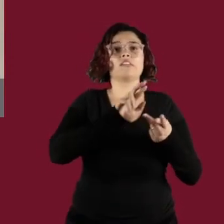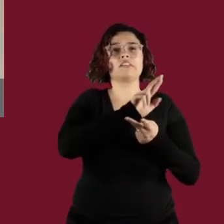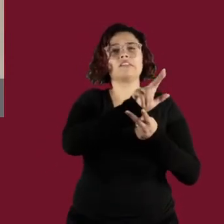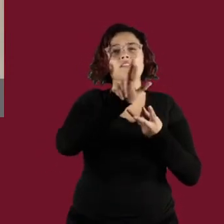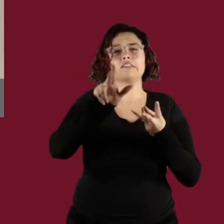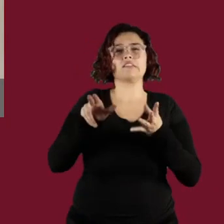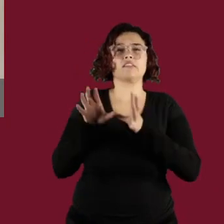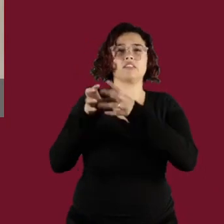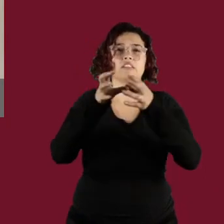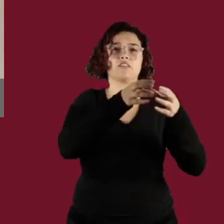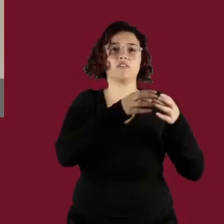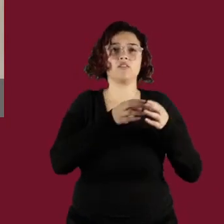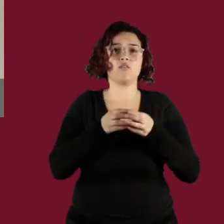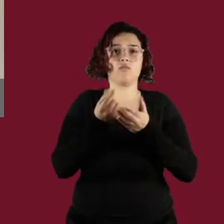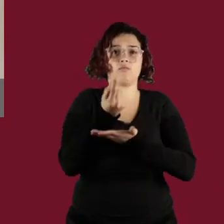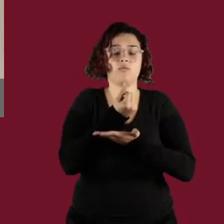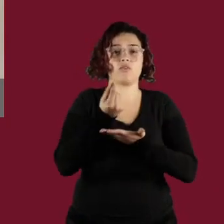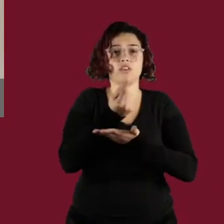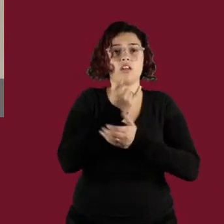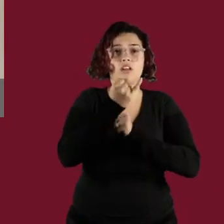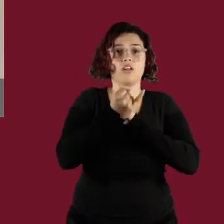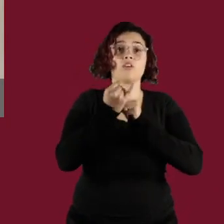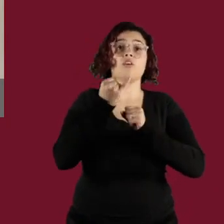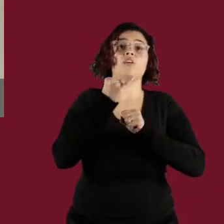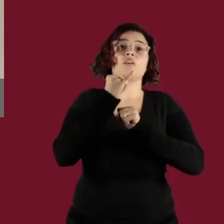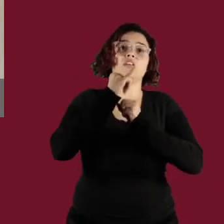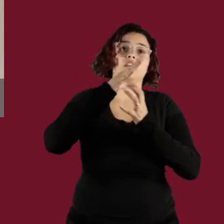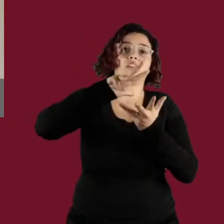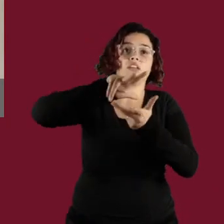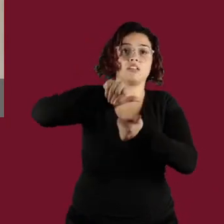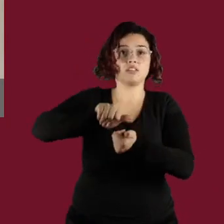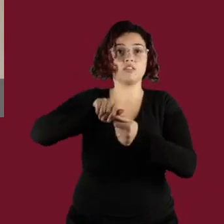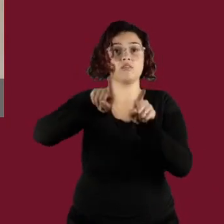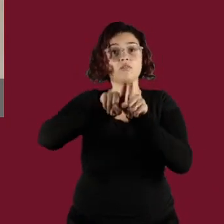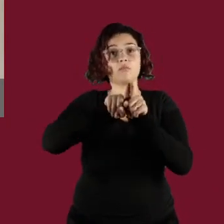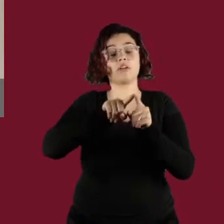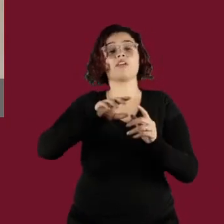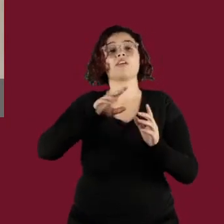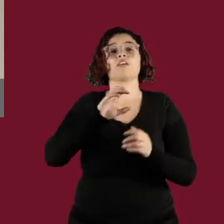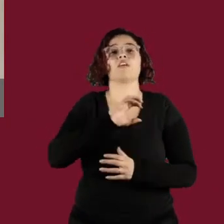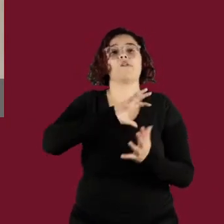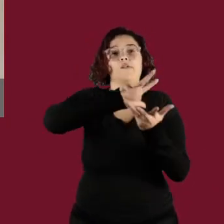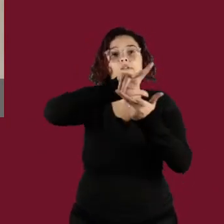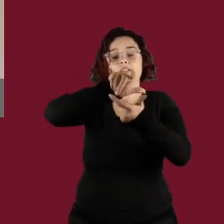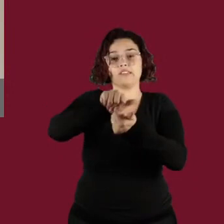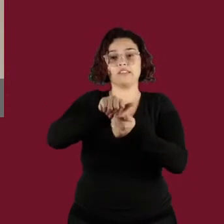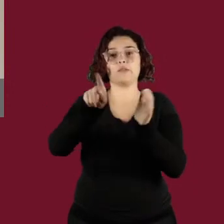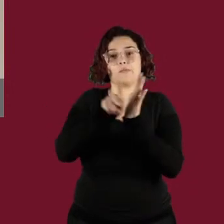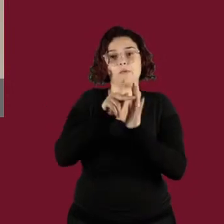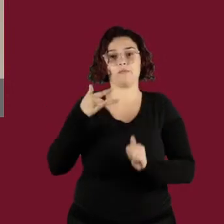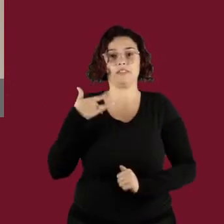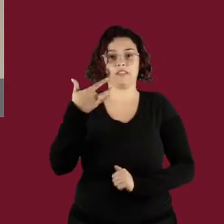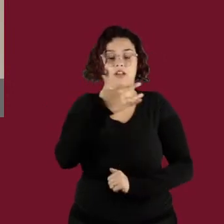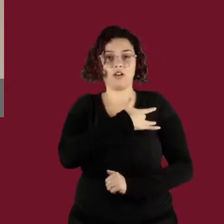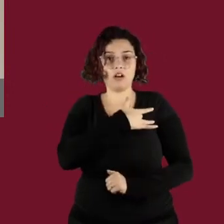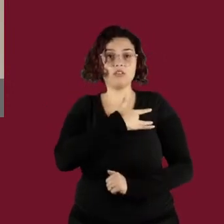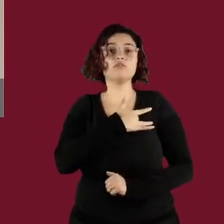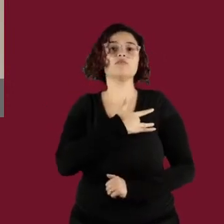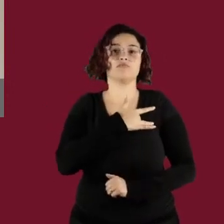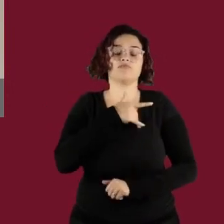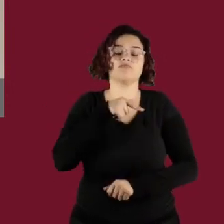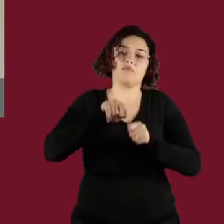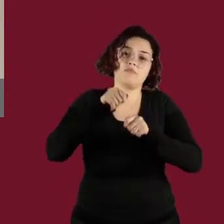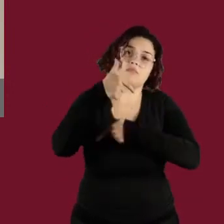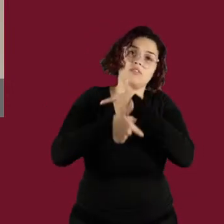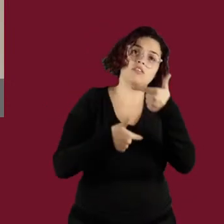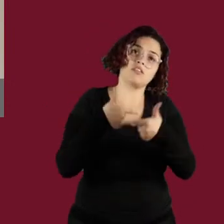ao sistema da ONU, além da existência da própria a plataforma ONU News, que faz esse trabalho